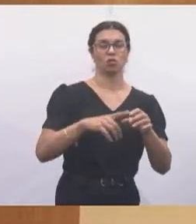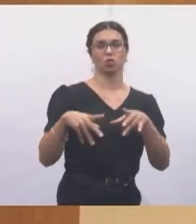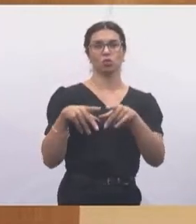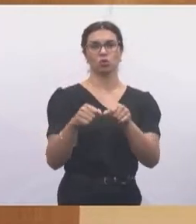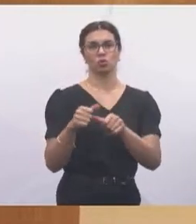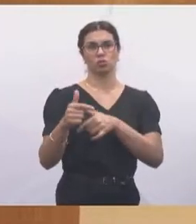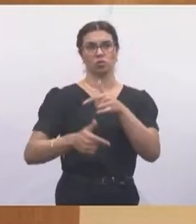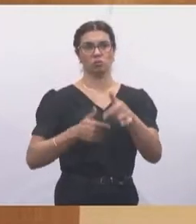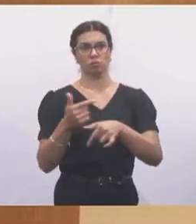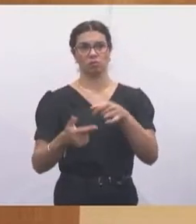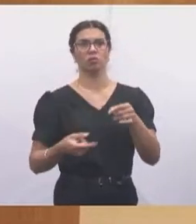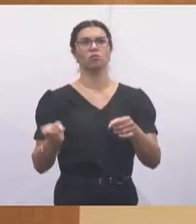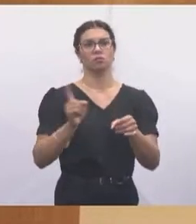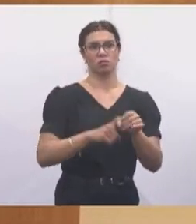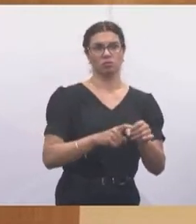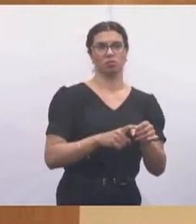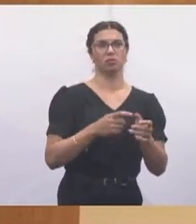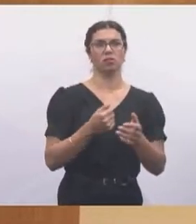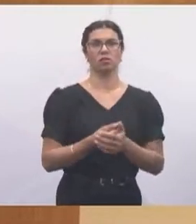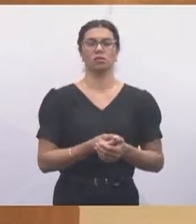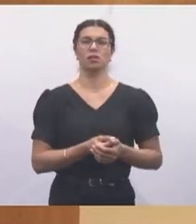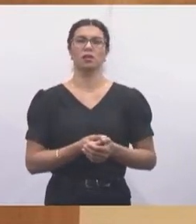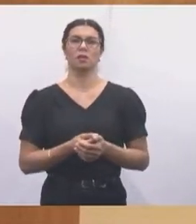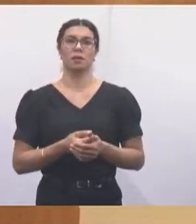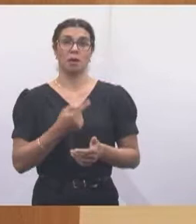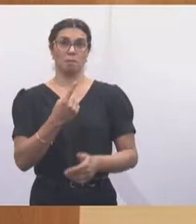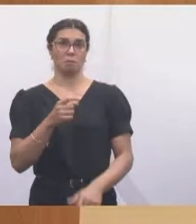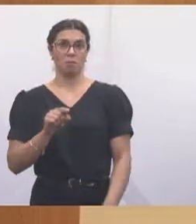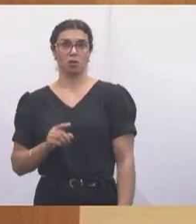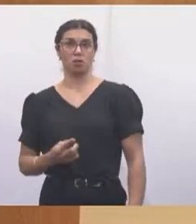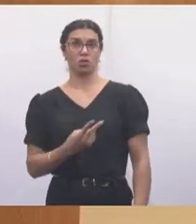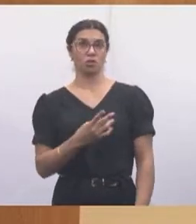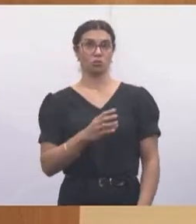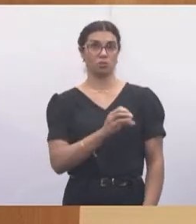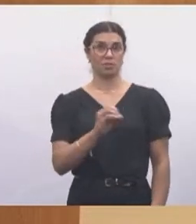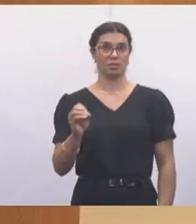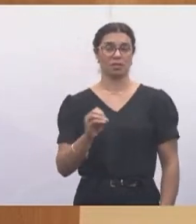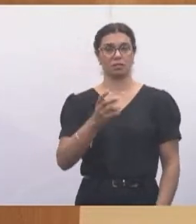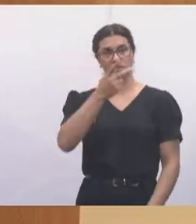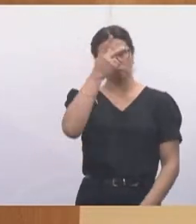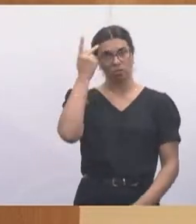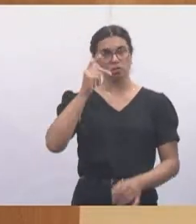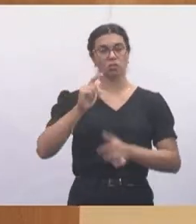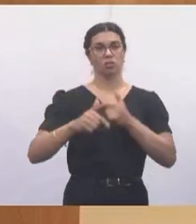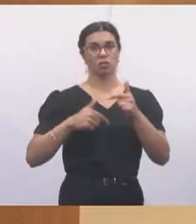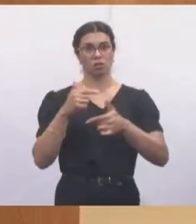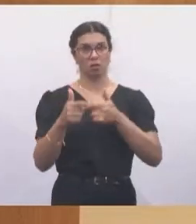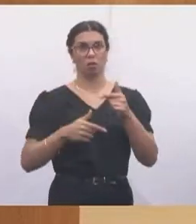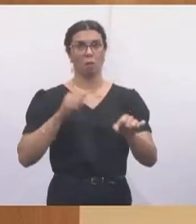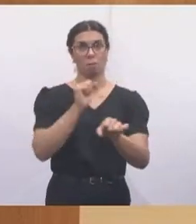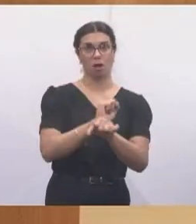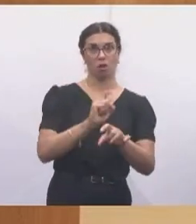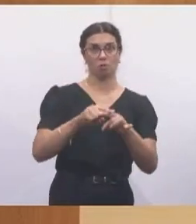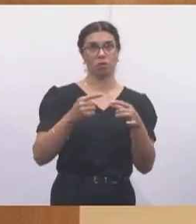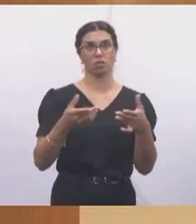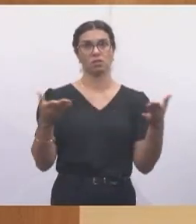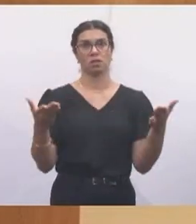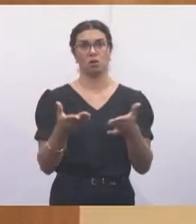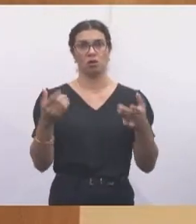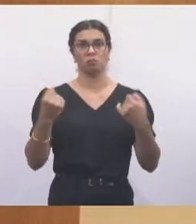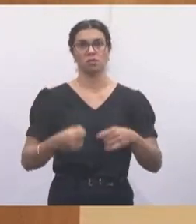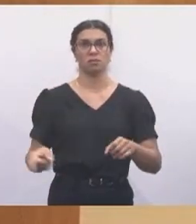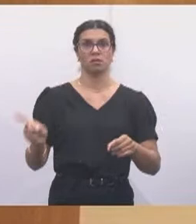os trabalhadores da GM. São em torno de 1.200 trabalhadores que voltam aos seus postos de trabalho. A luta, mais uma